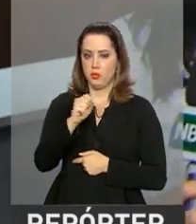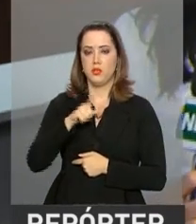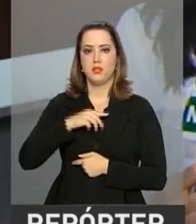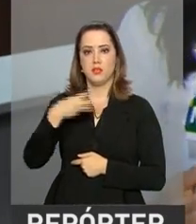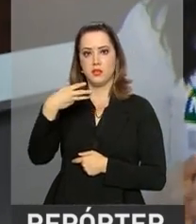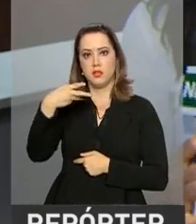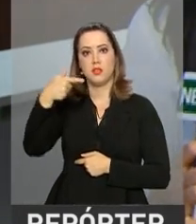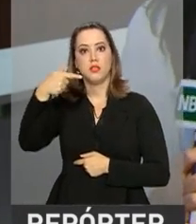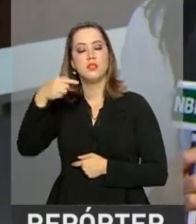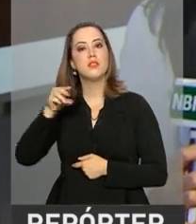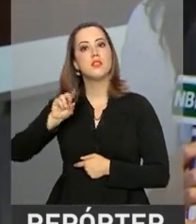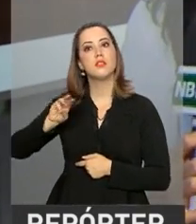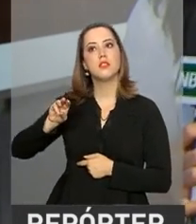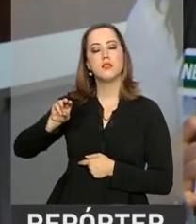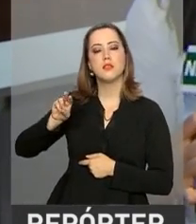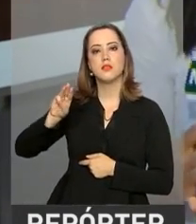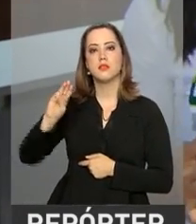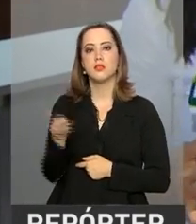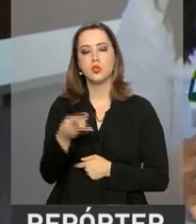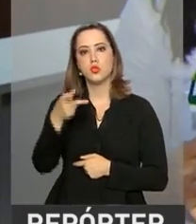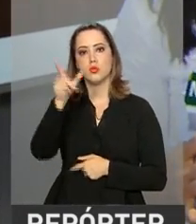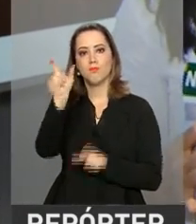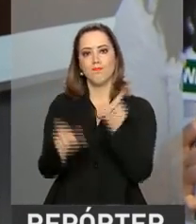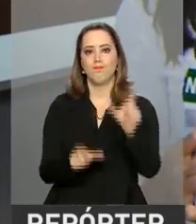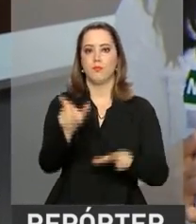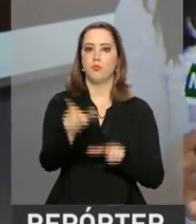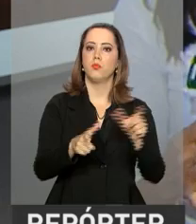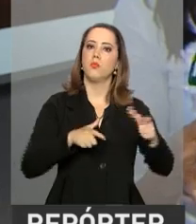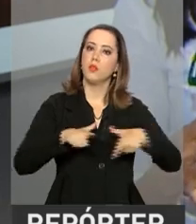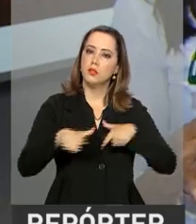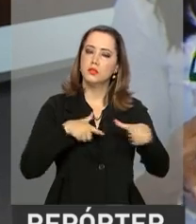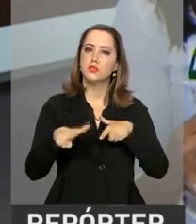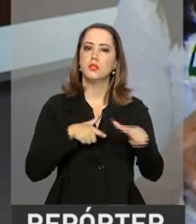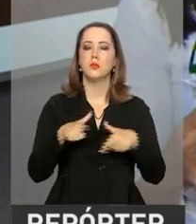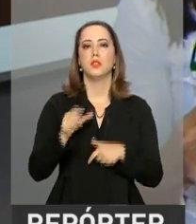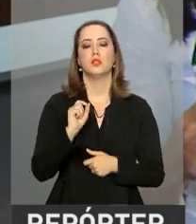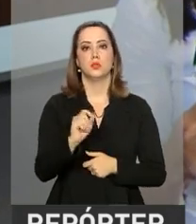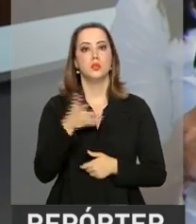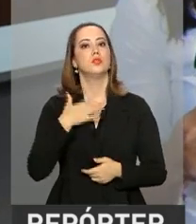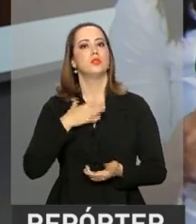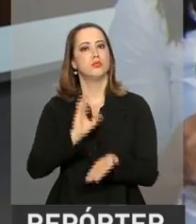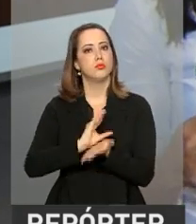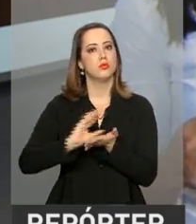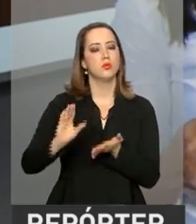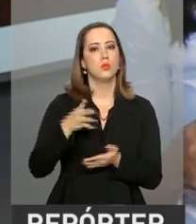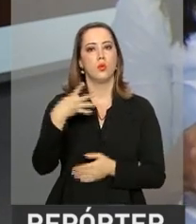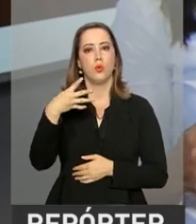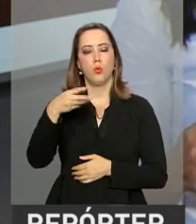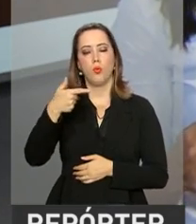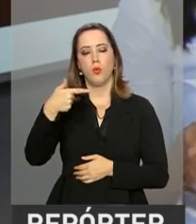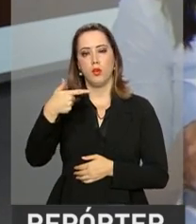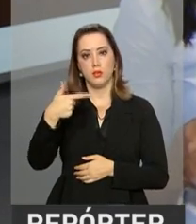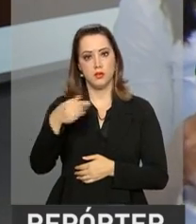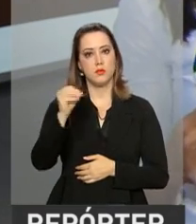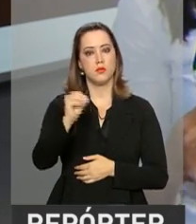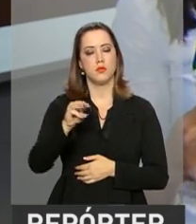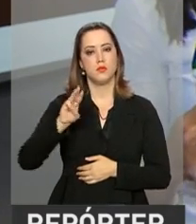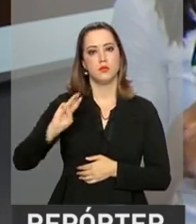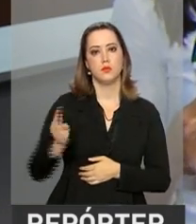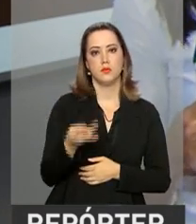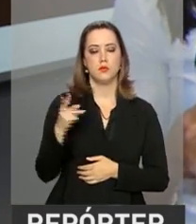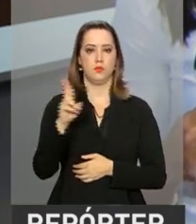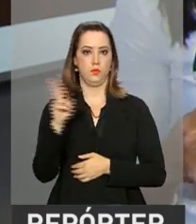funcionários diretos 13.000 funcionários indiretos e em 2015 transferiu R 420 bilhões de reais em